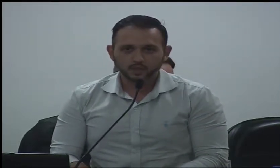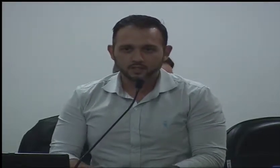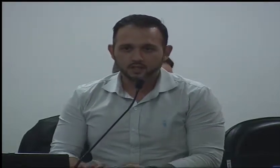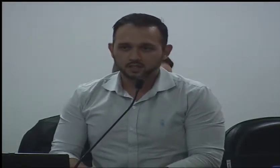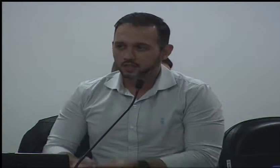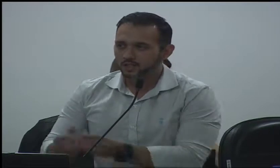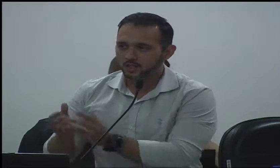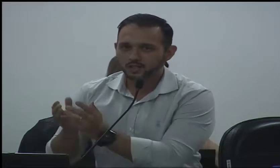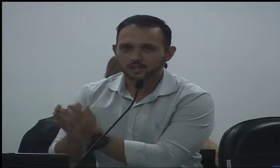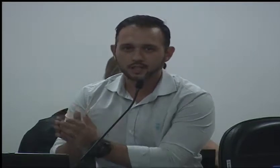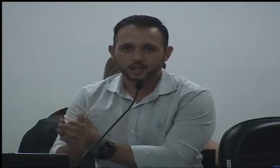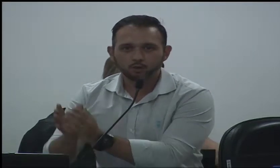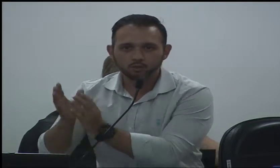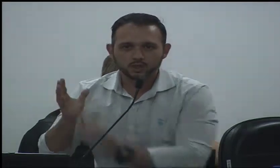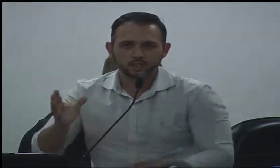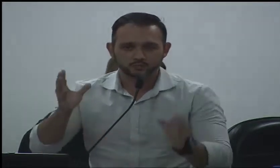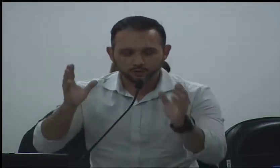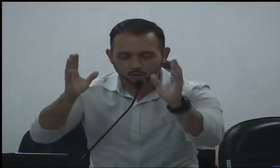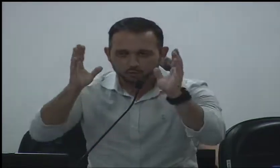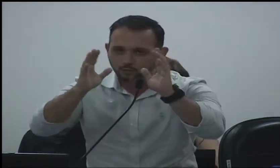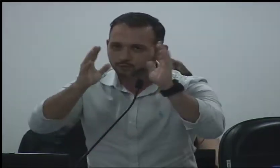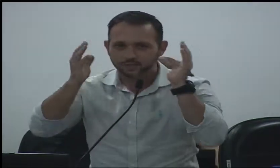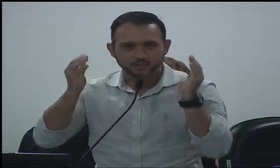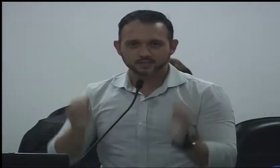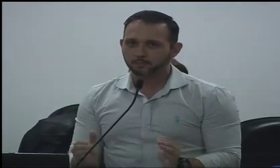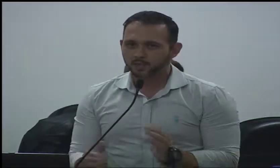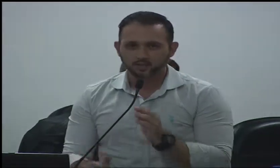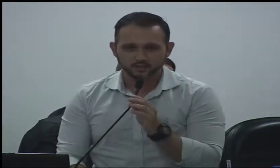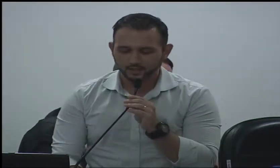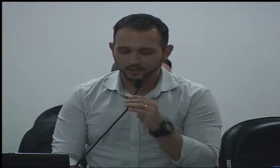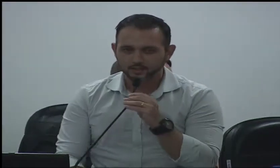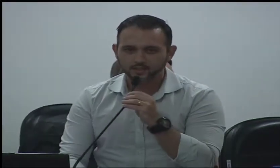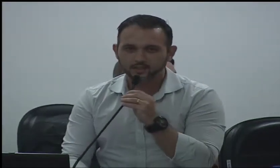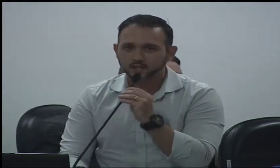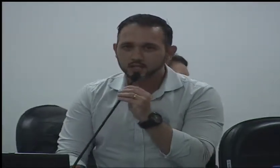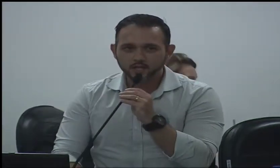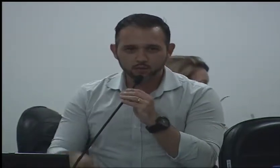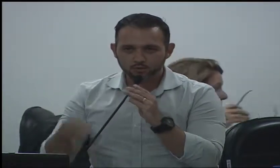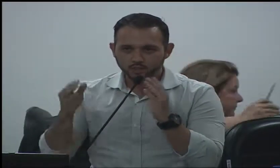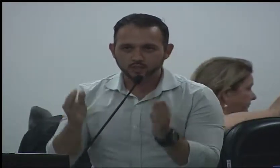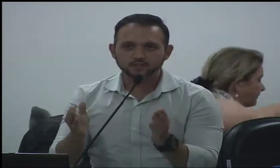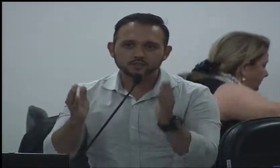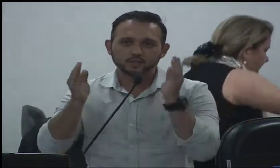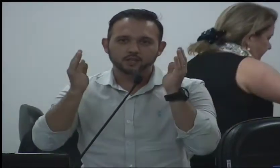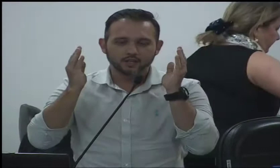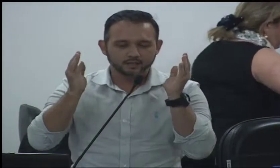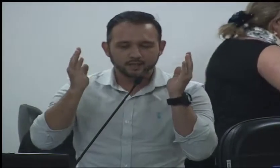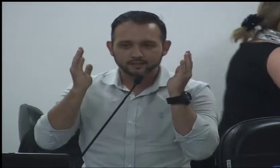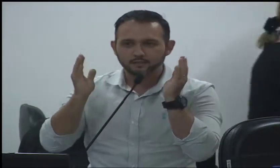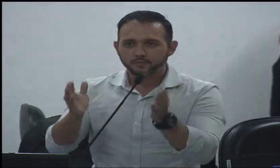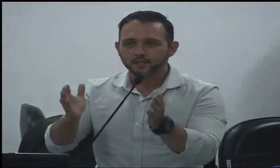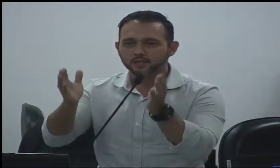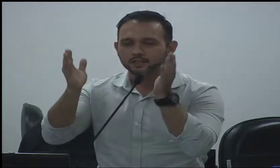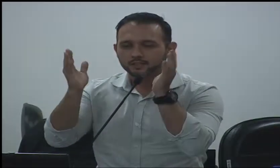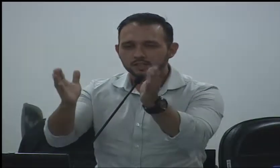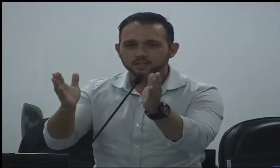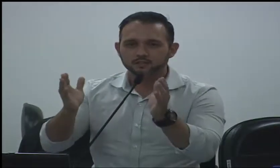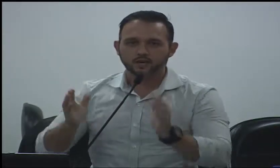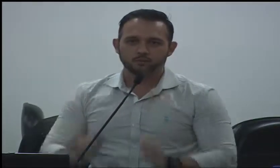pessoa que ganha lá o kit, vou trazer para a nossa realidade, ganha o kit da